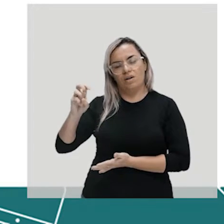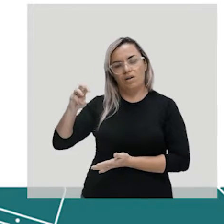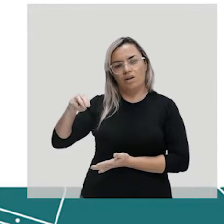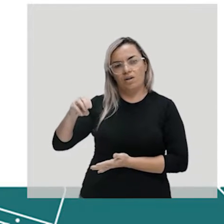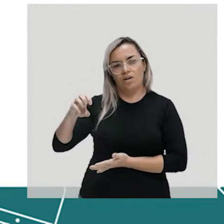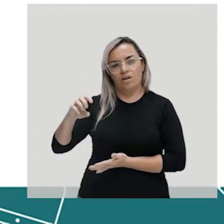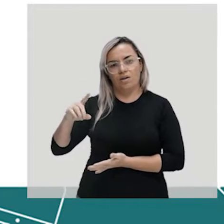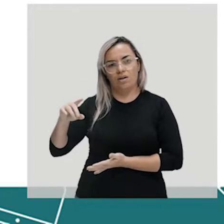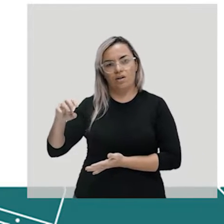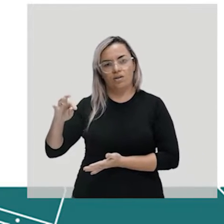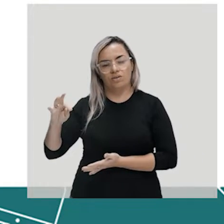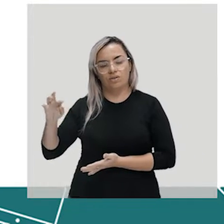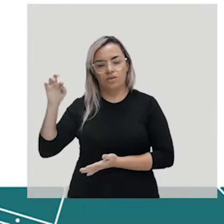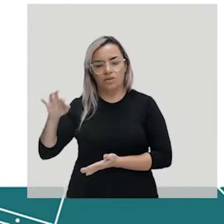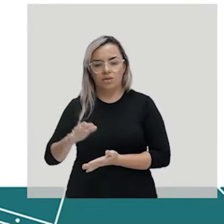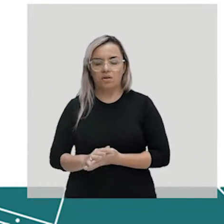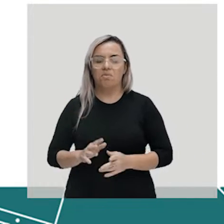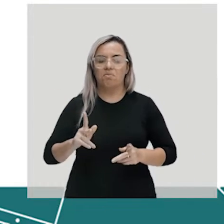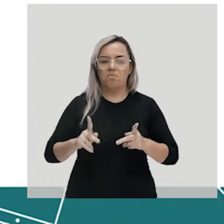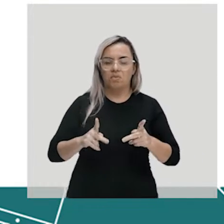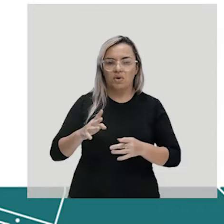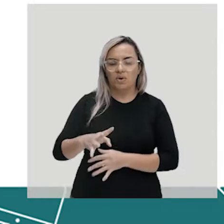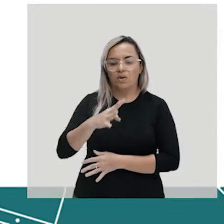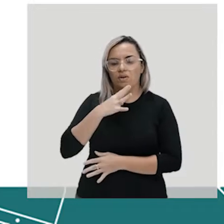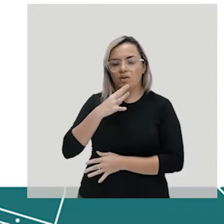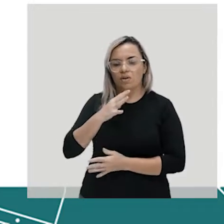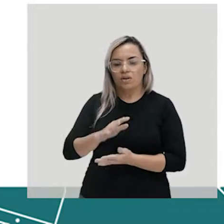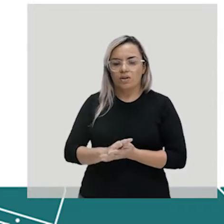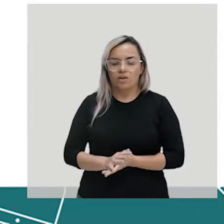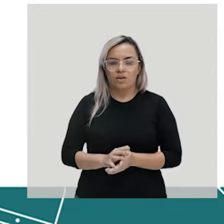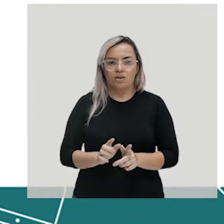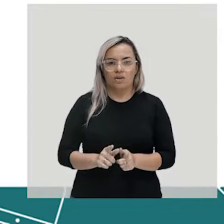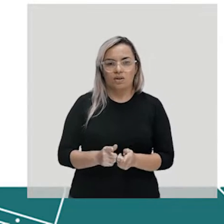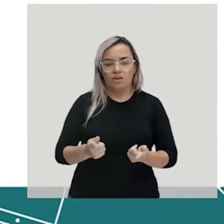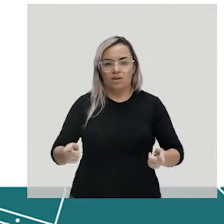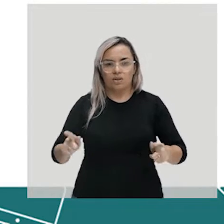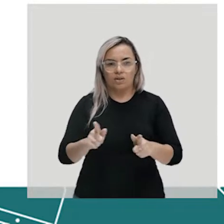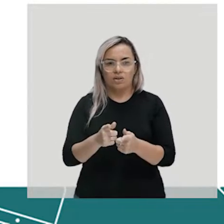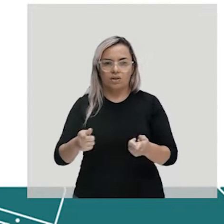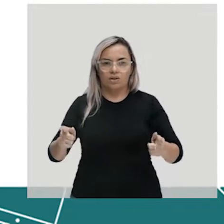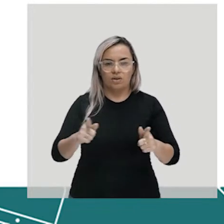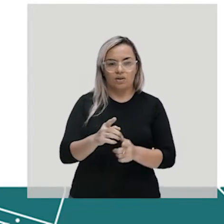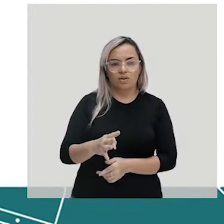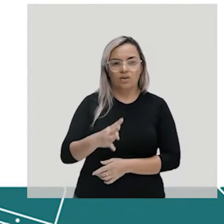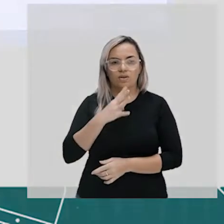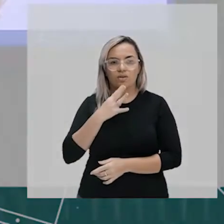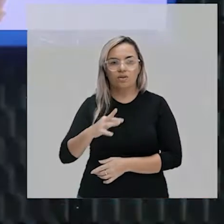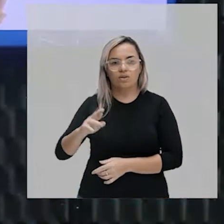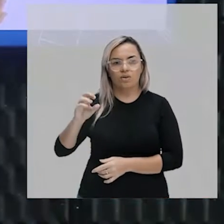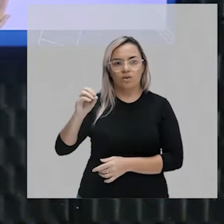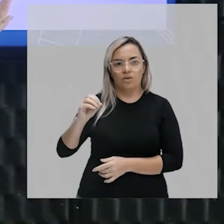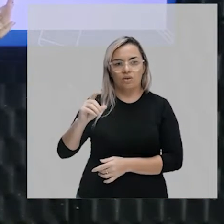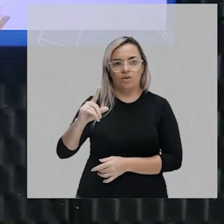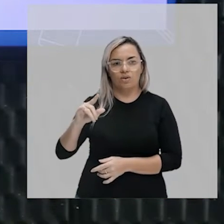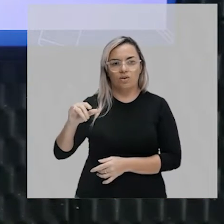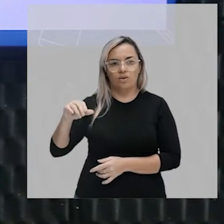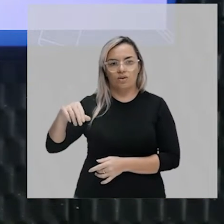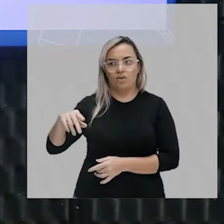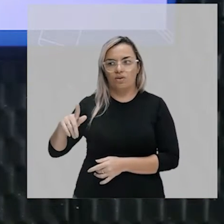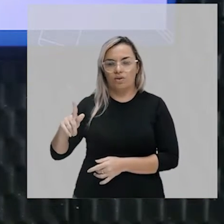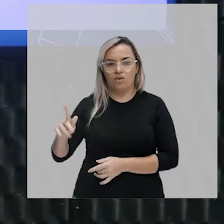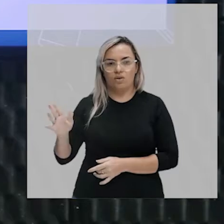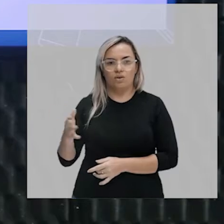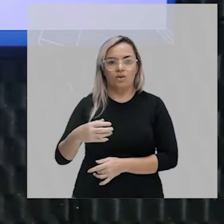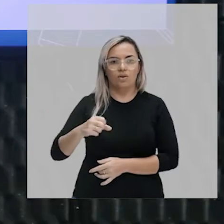muito populares e na música A Gente Tem bandas que são conhecidas mundialmente como por exemplo Rolling Stones Beatles